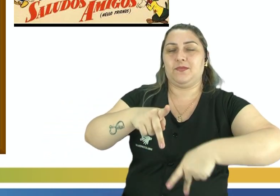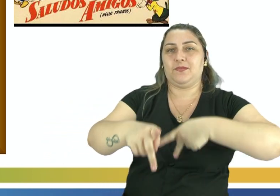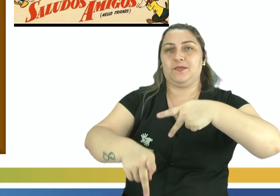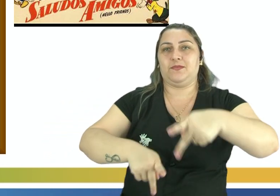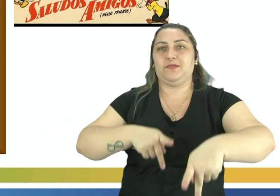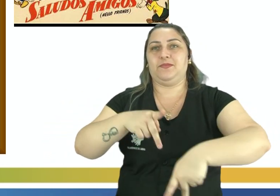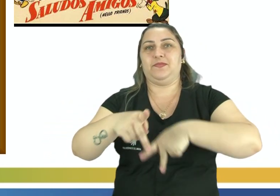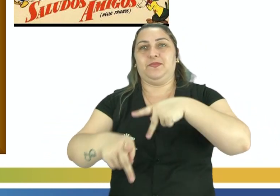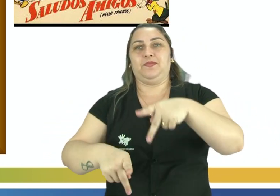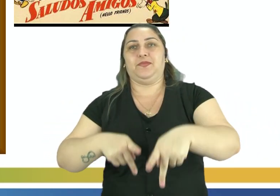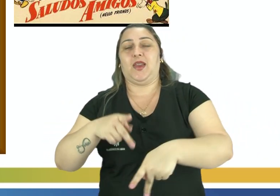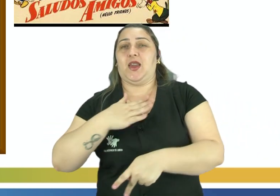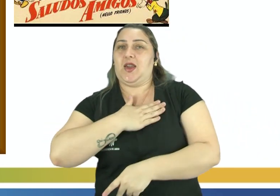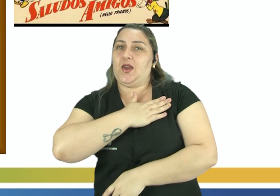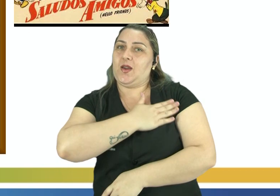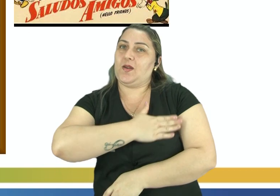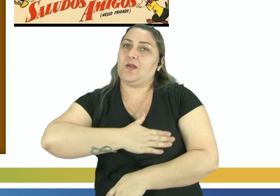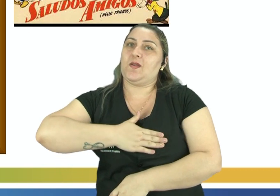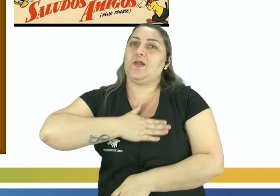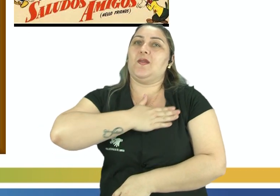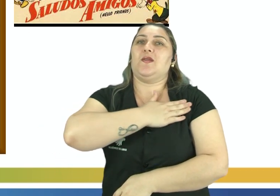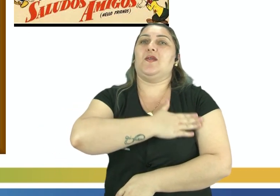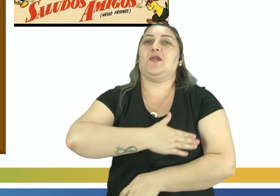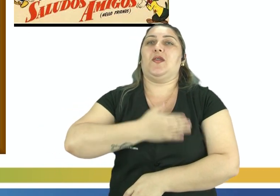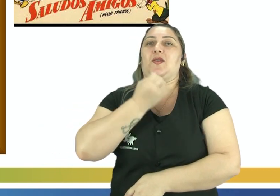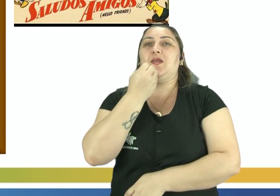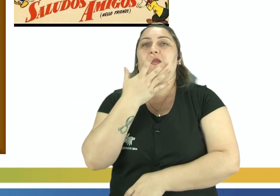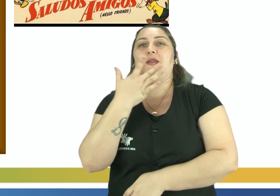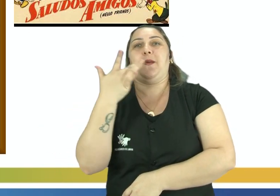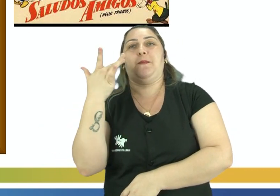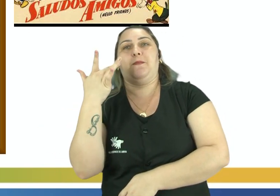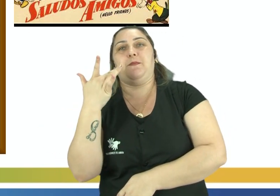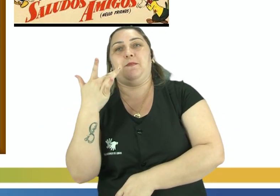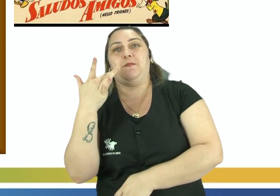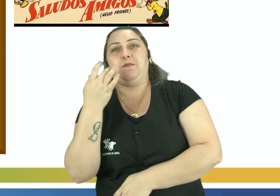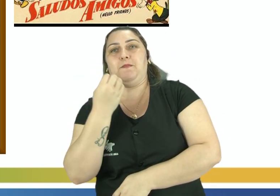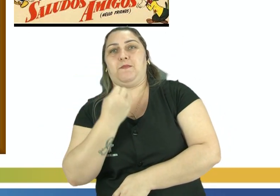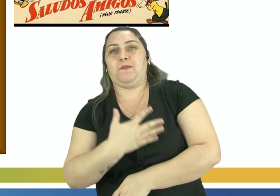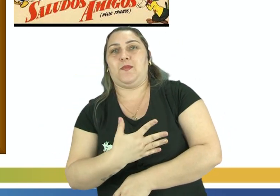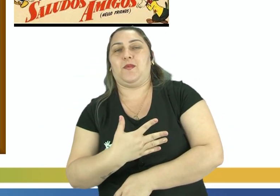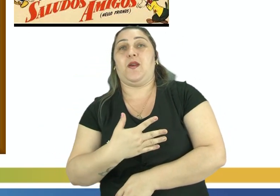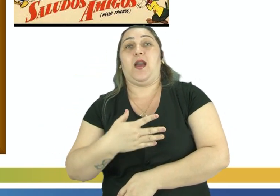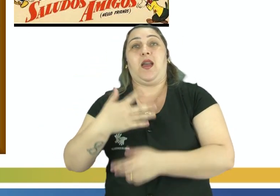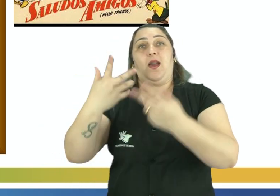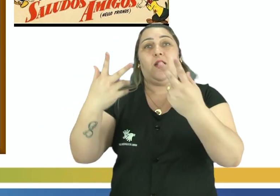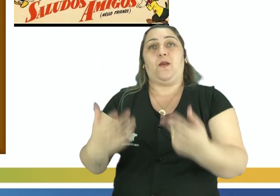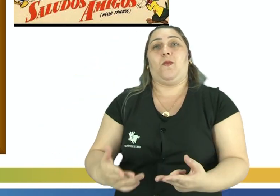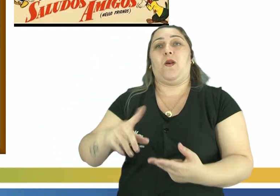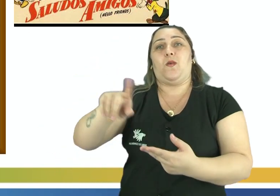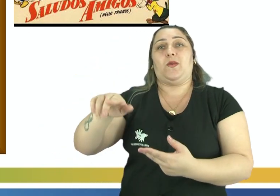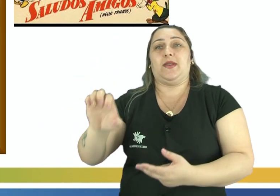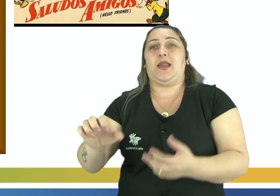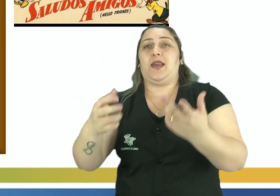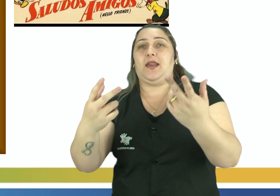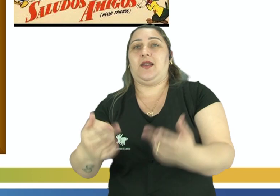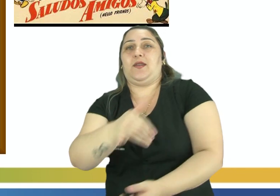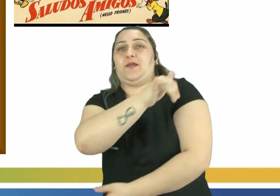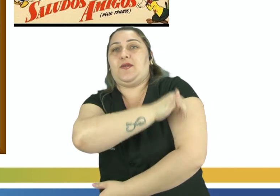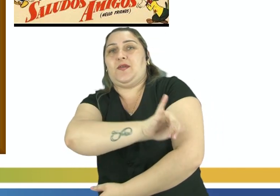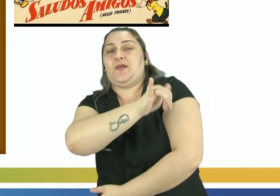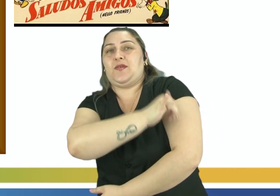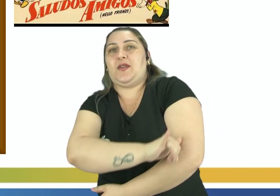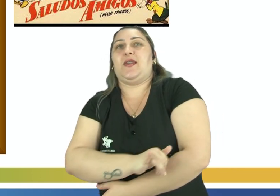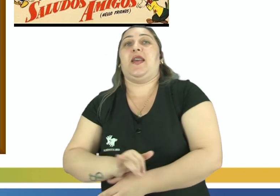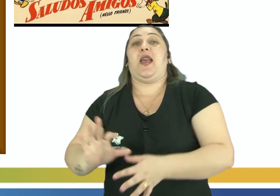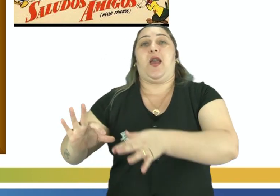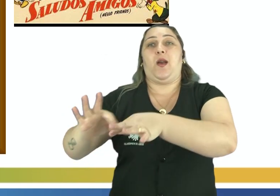uma população que gosta da maresia, né? Como o carioca no Rio de Janeiro. Então tudo isso faz parte de um